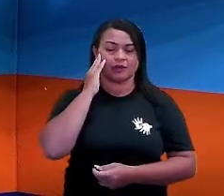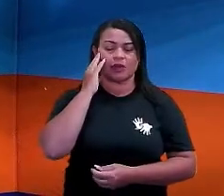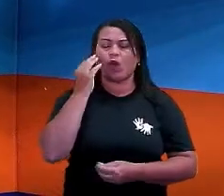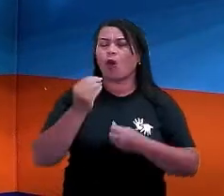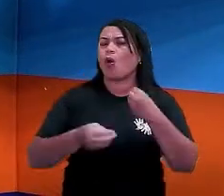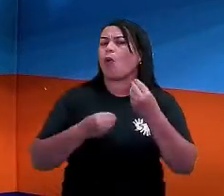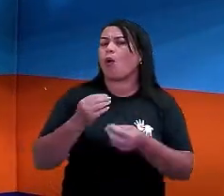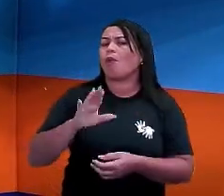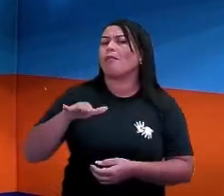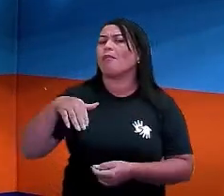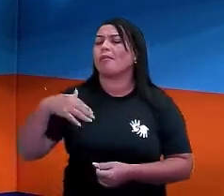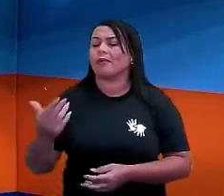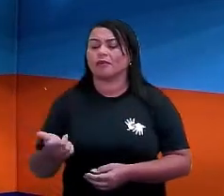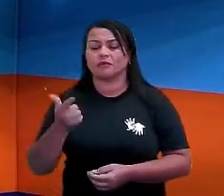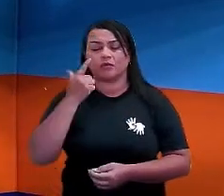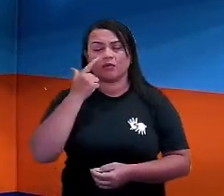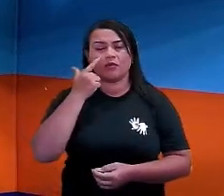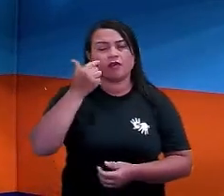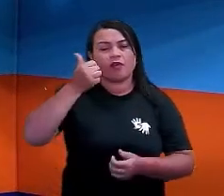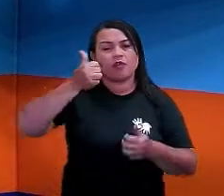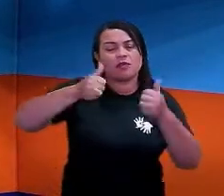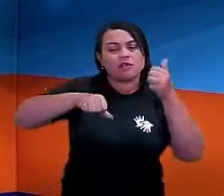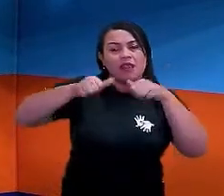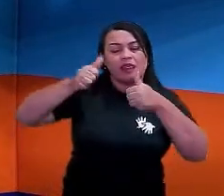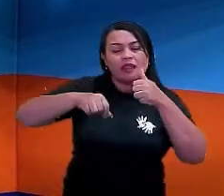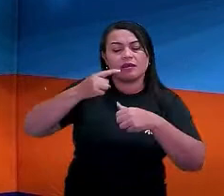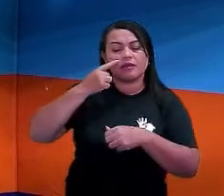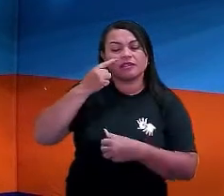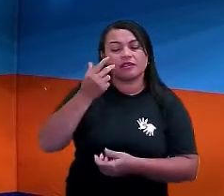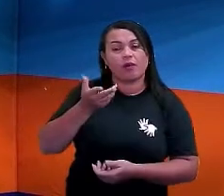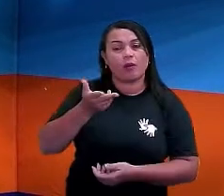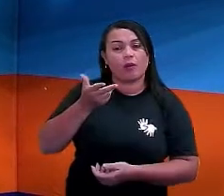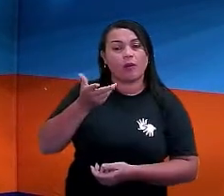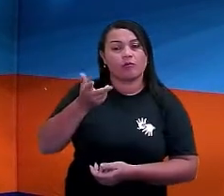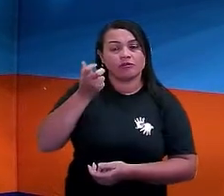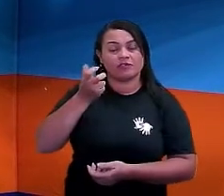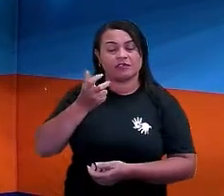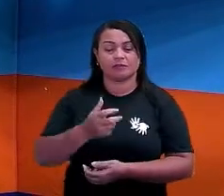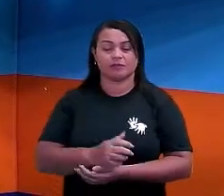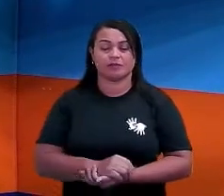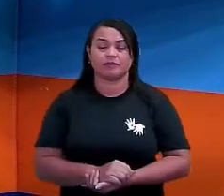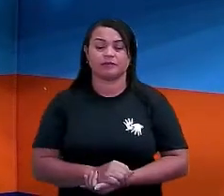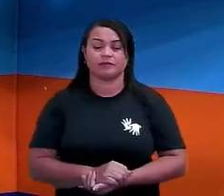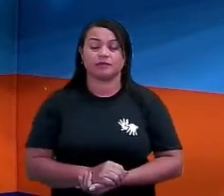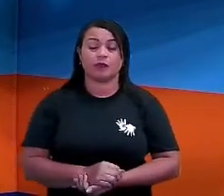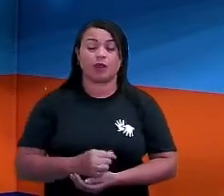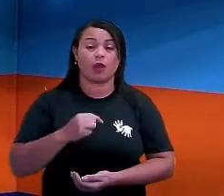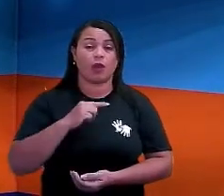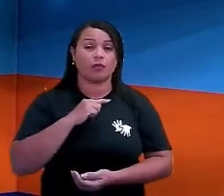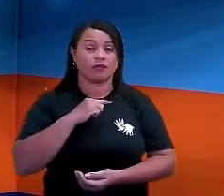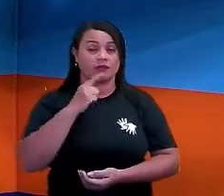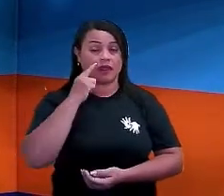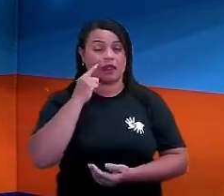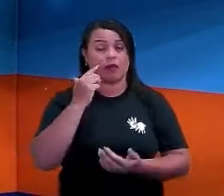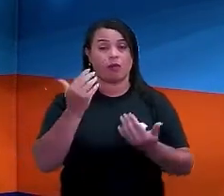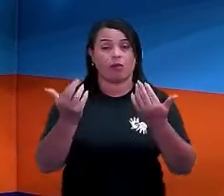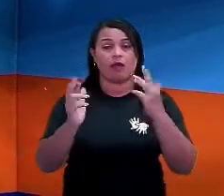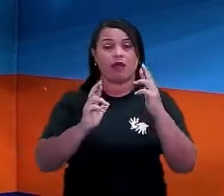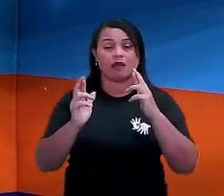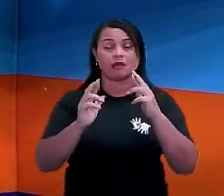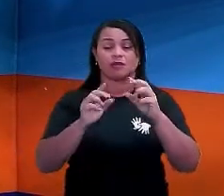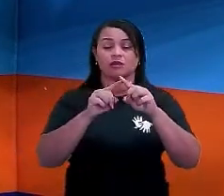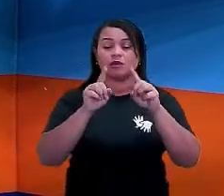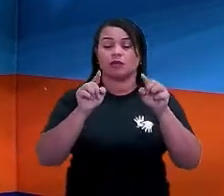será o próximo? Vamos analisar para que a gente possa perceber. Vejam que eu estou indo pela relação de